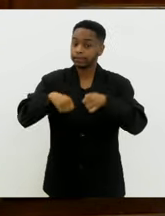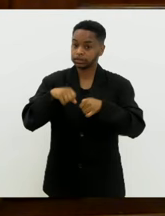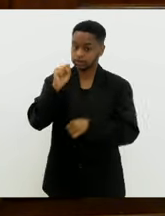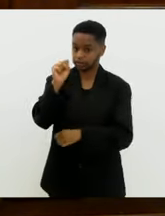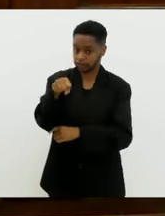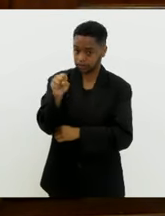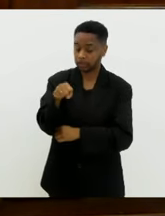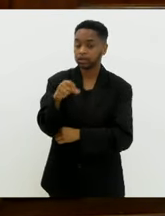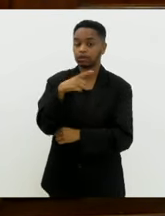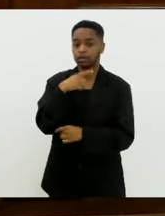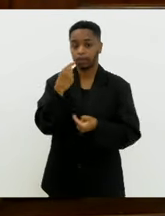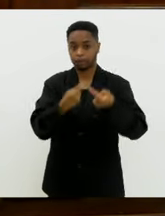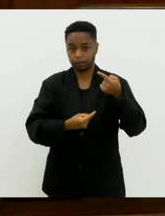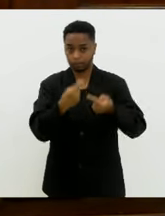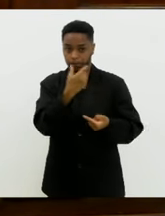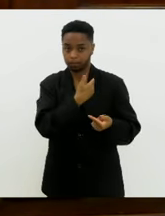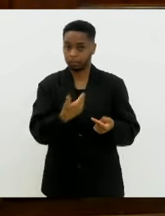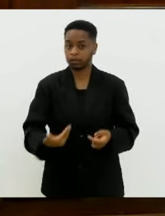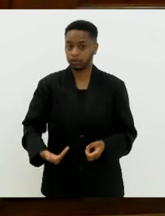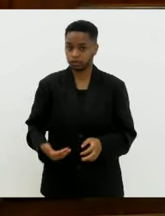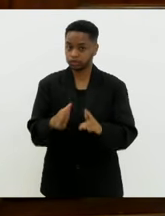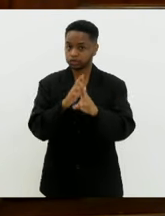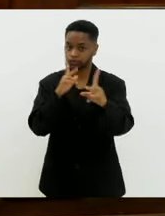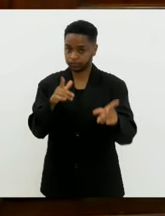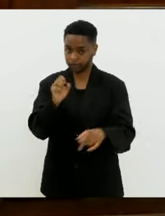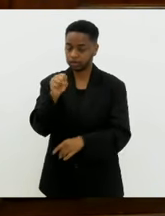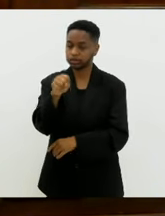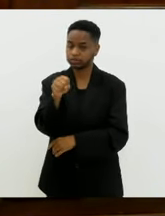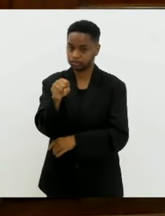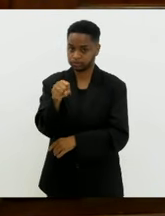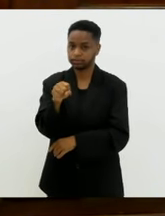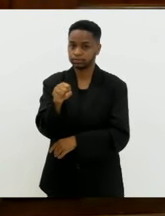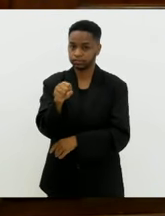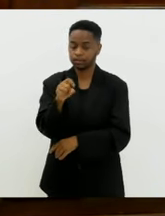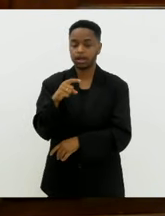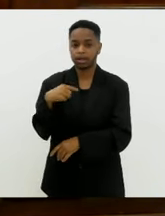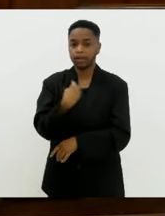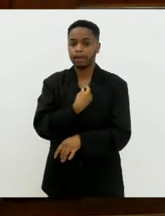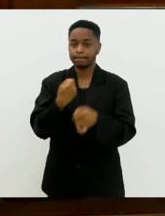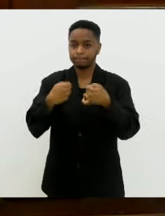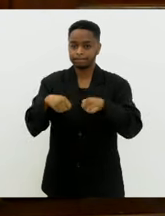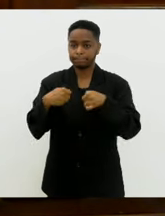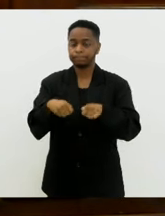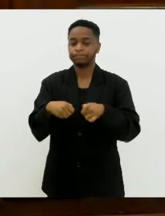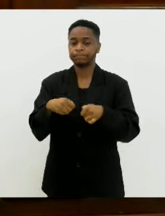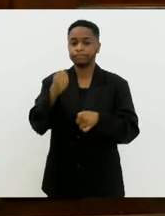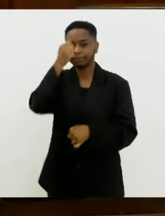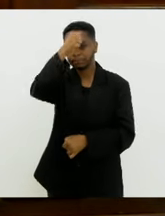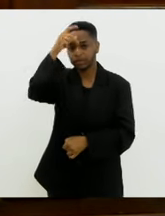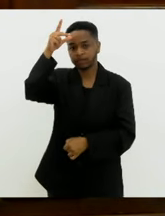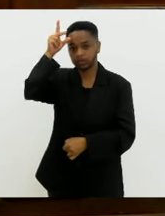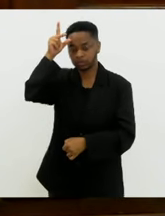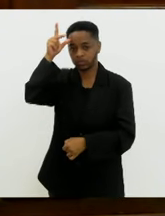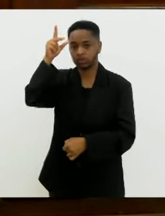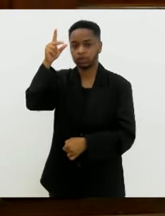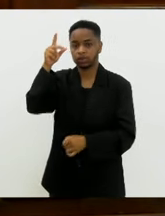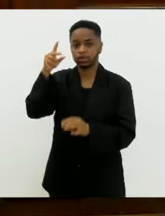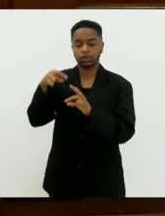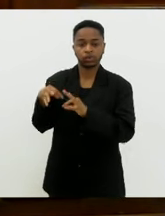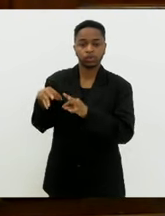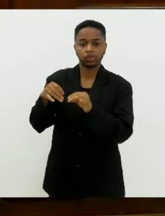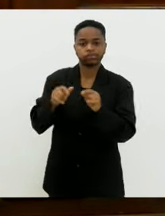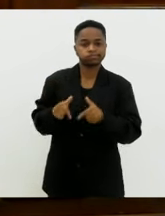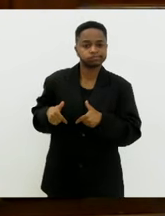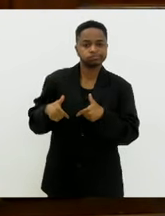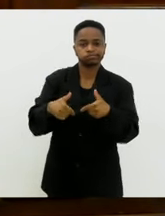de ter políticas públicas diferenciadas. Precisamos sim de ter as prefeituras agindo como